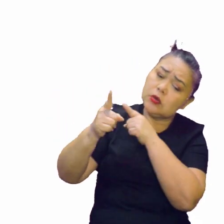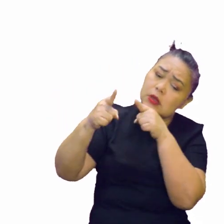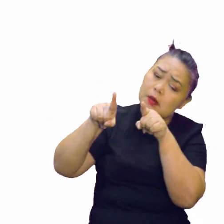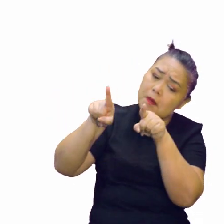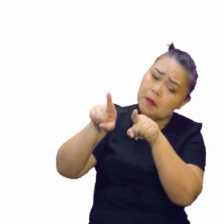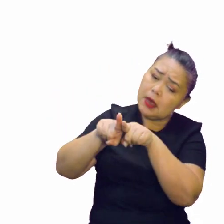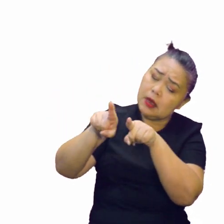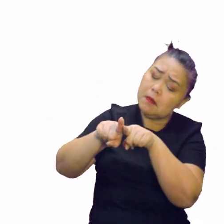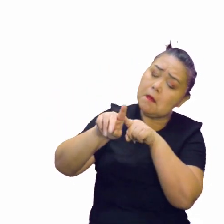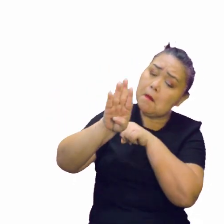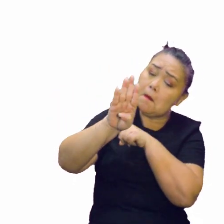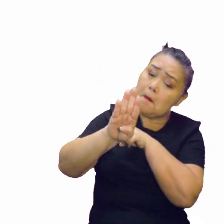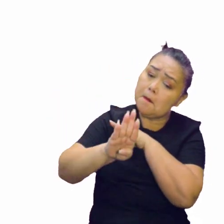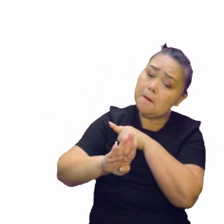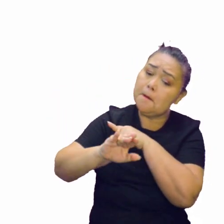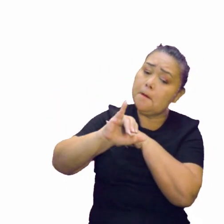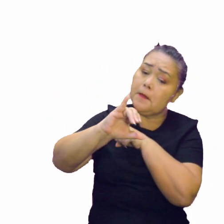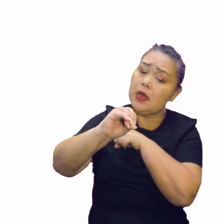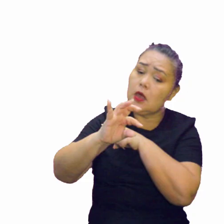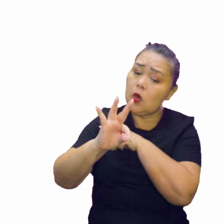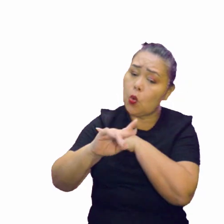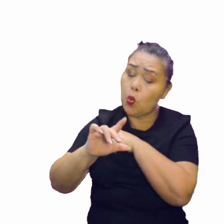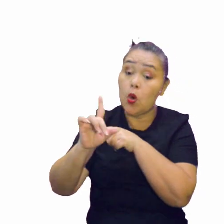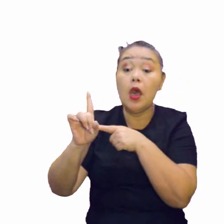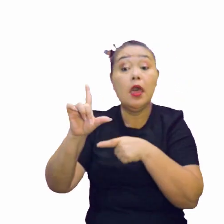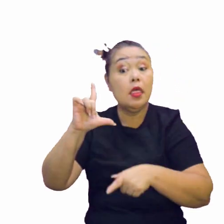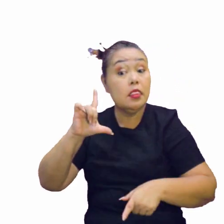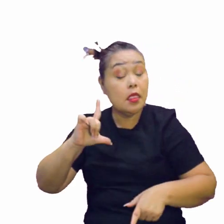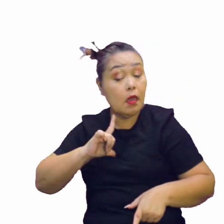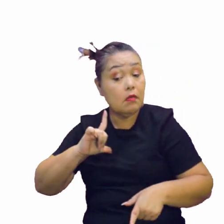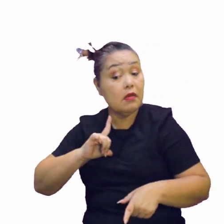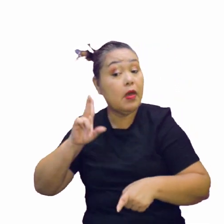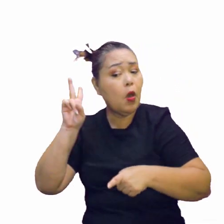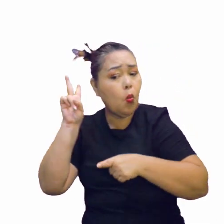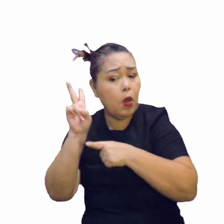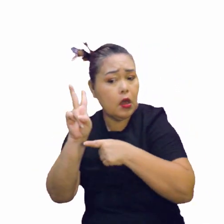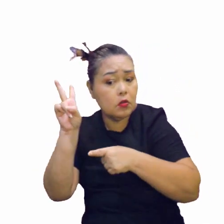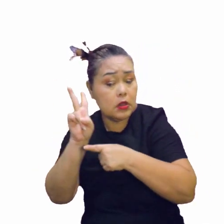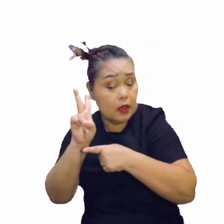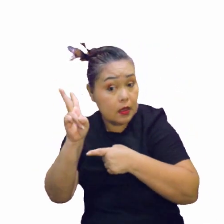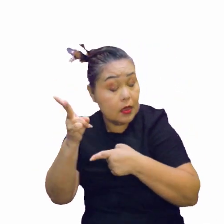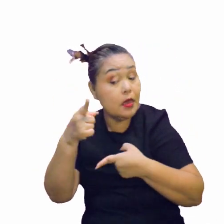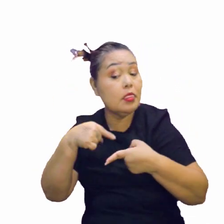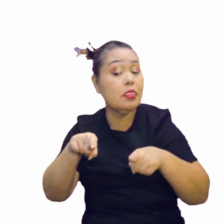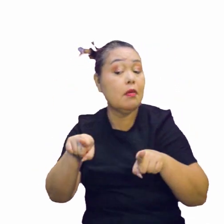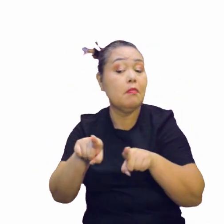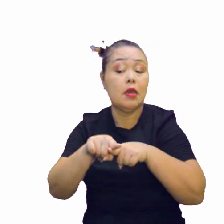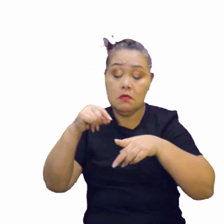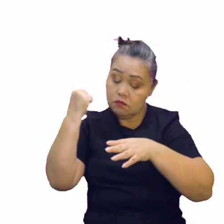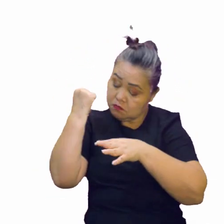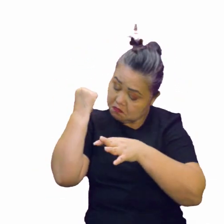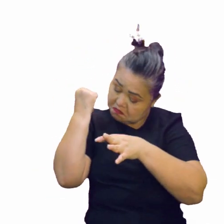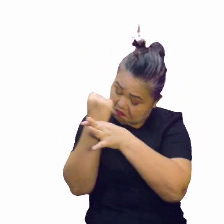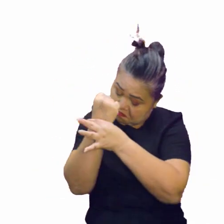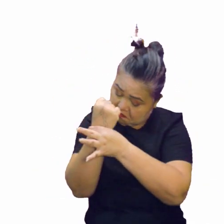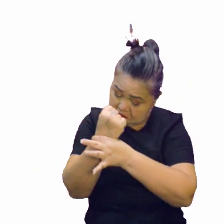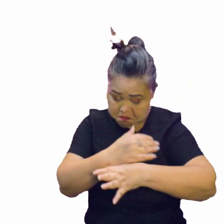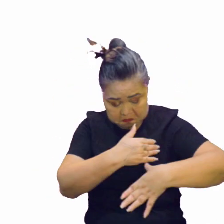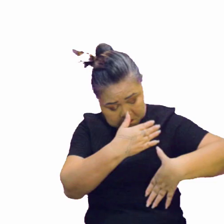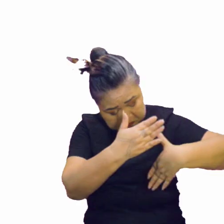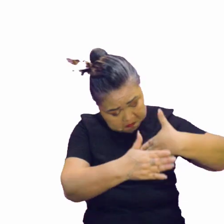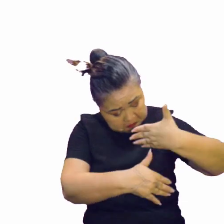a manutenção e garantir o processo de